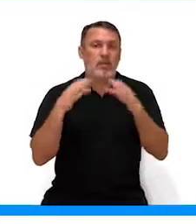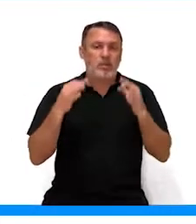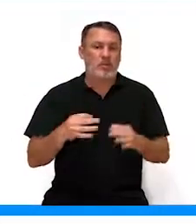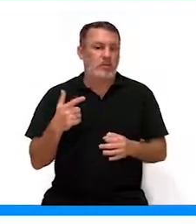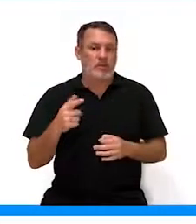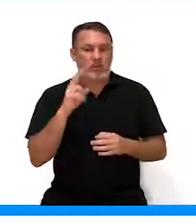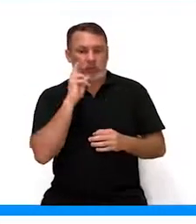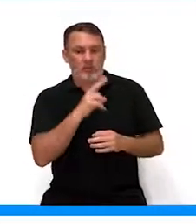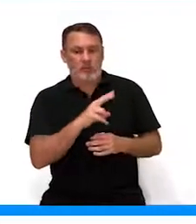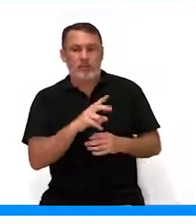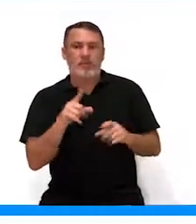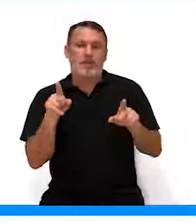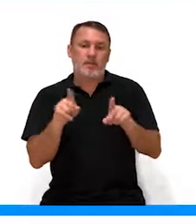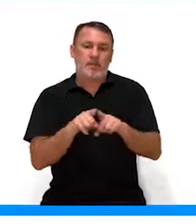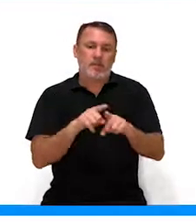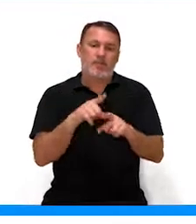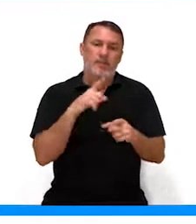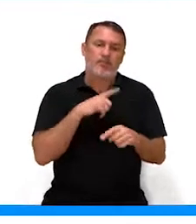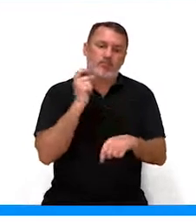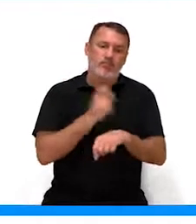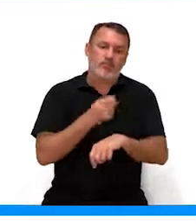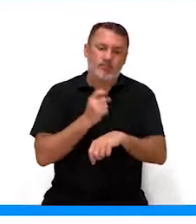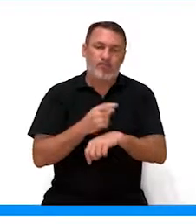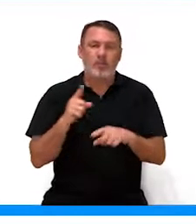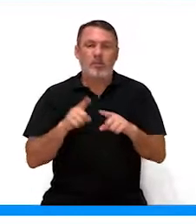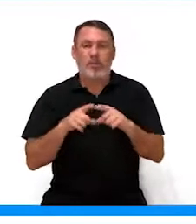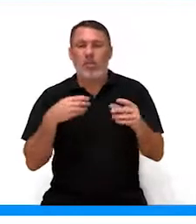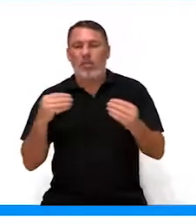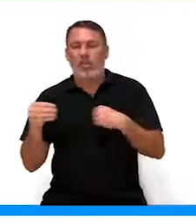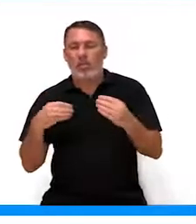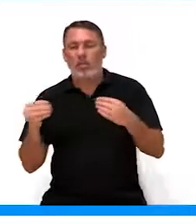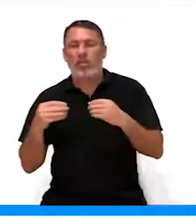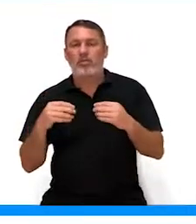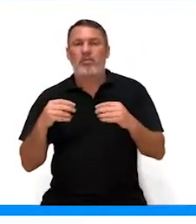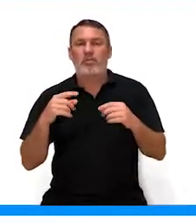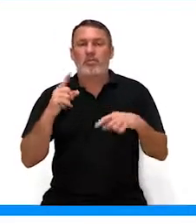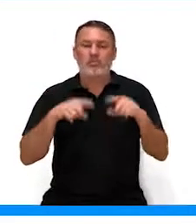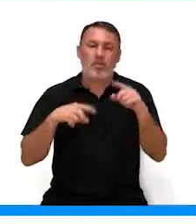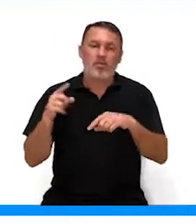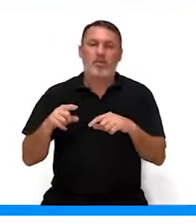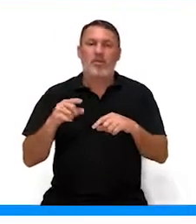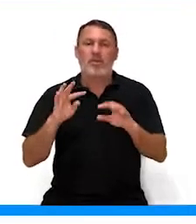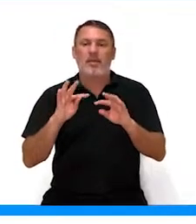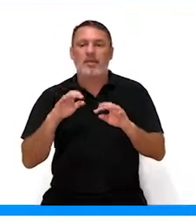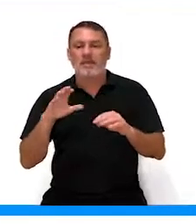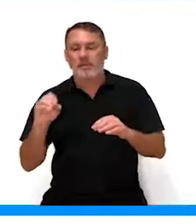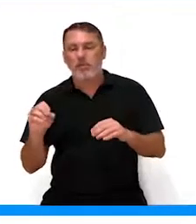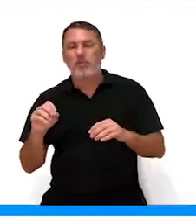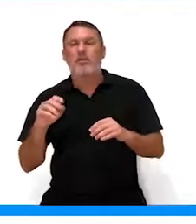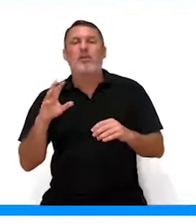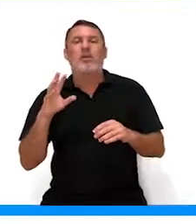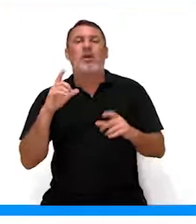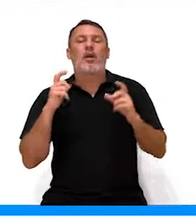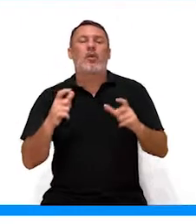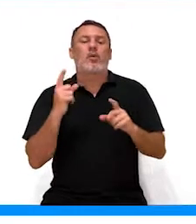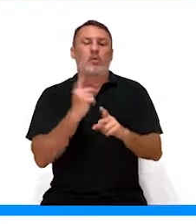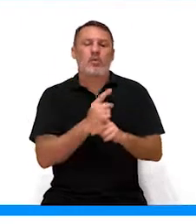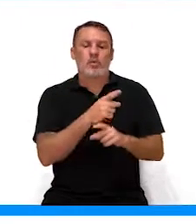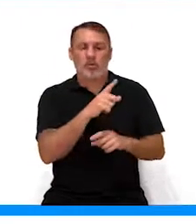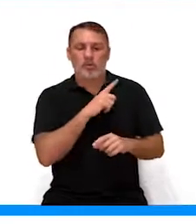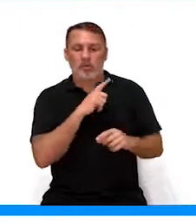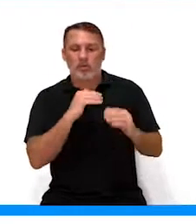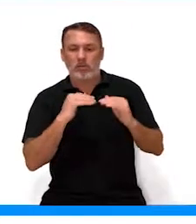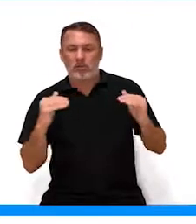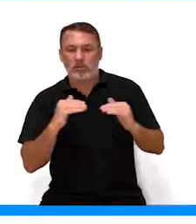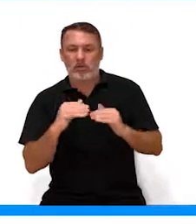Essas fibras, elas não têm um padrão correto. E isso fornece resistência e elasticidade a esse tecido. Onde que